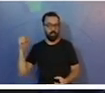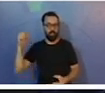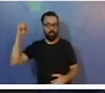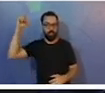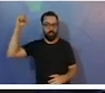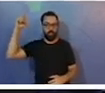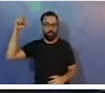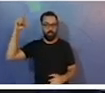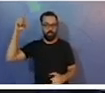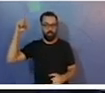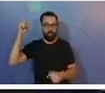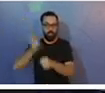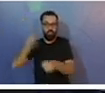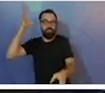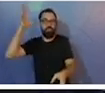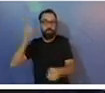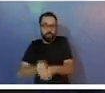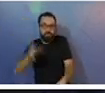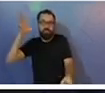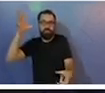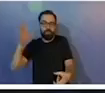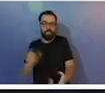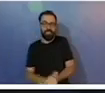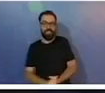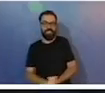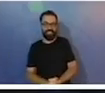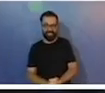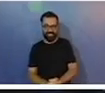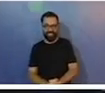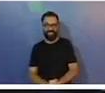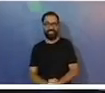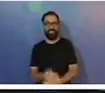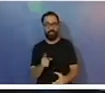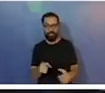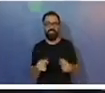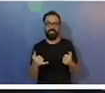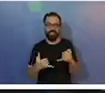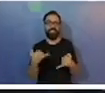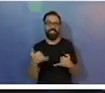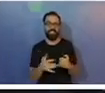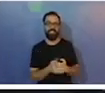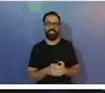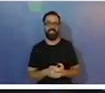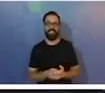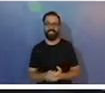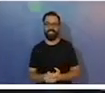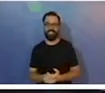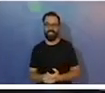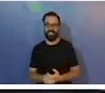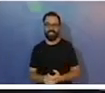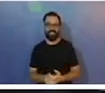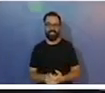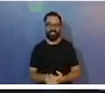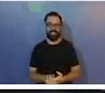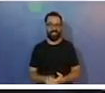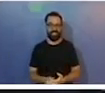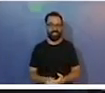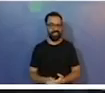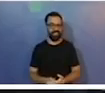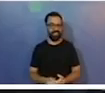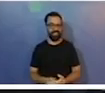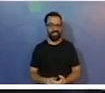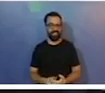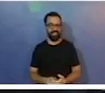né? Não vai ter eu não vou ter a desforra, mas aí vocês vão jogar, vai ter a desforra entre vocês, tá?